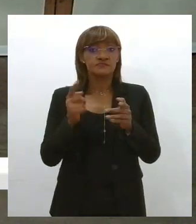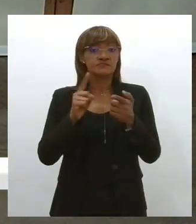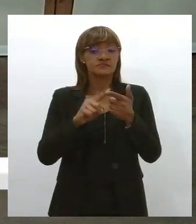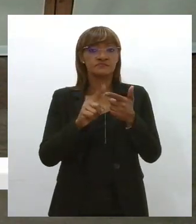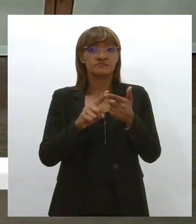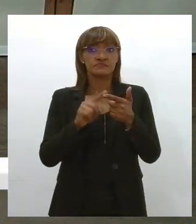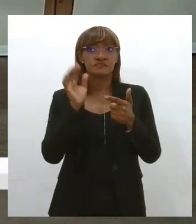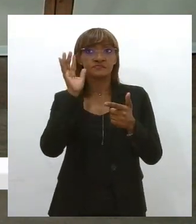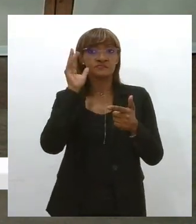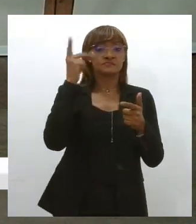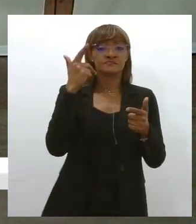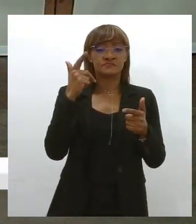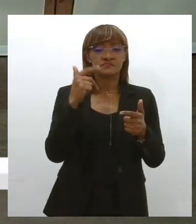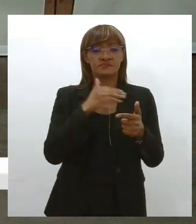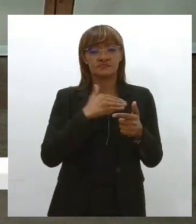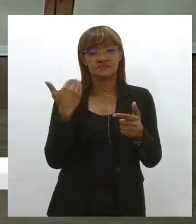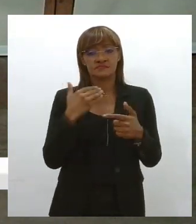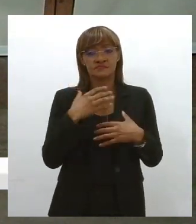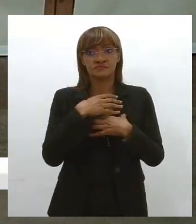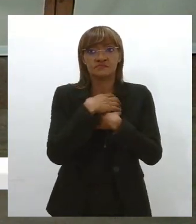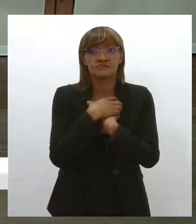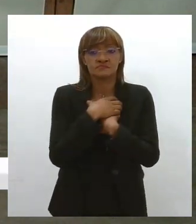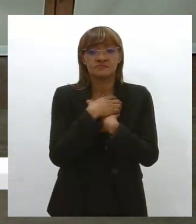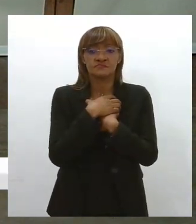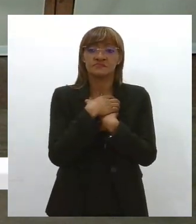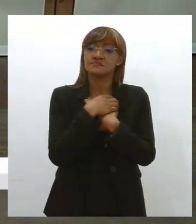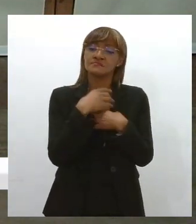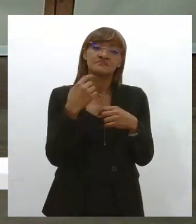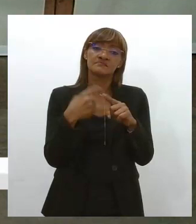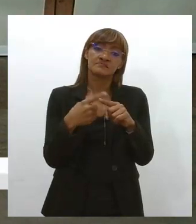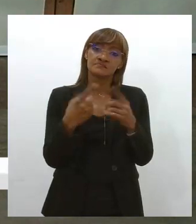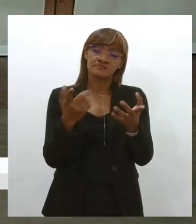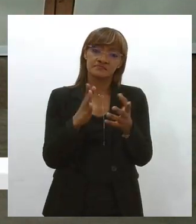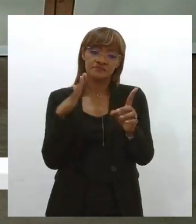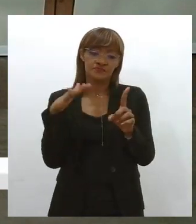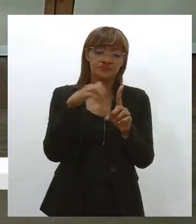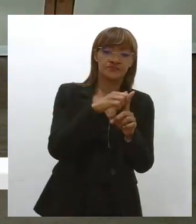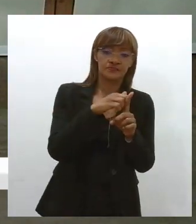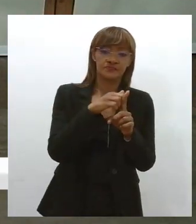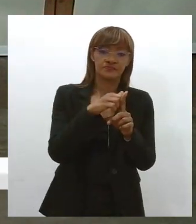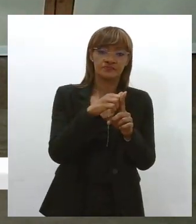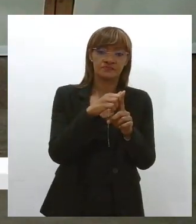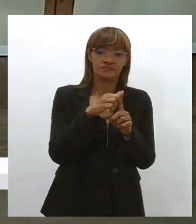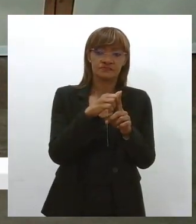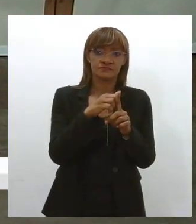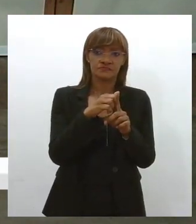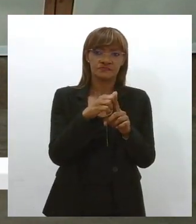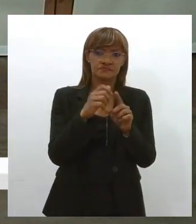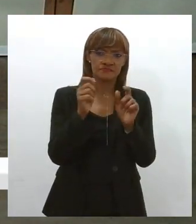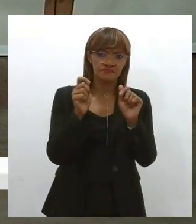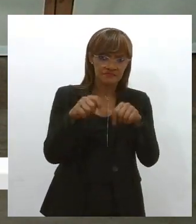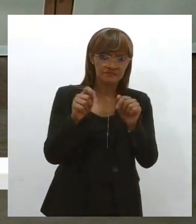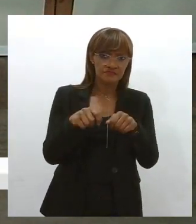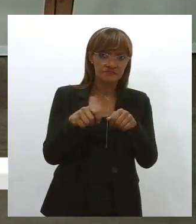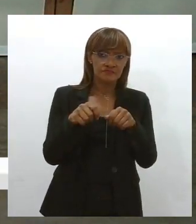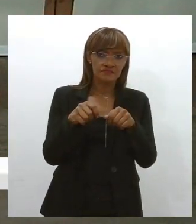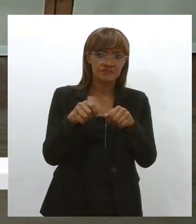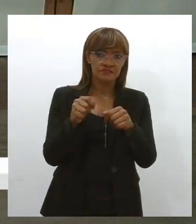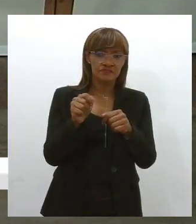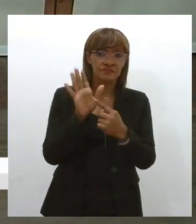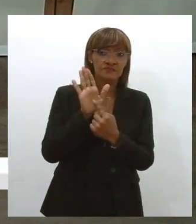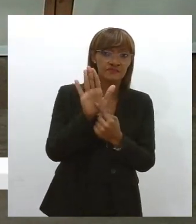né, uma morte repentina por conta de um acidente. Assim, dá para colocar as diferenças de